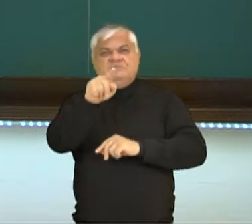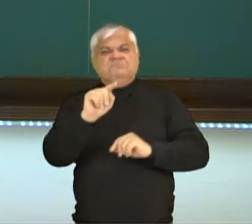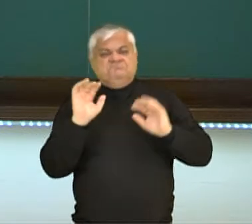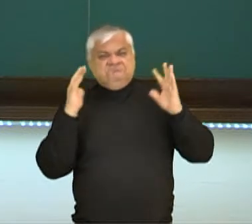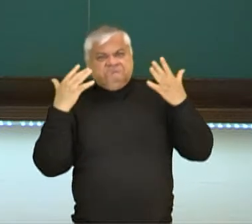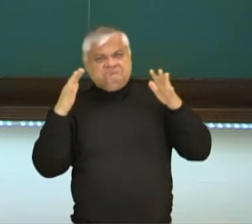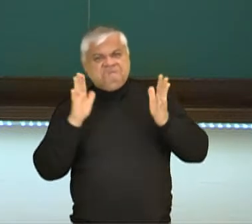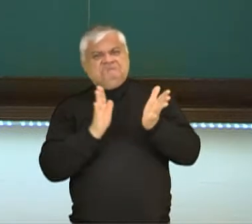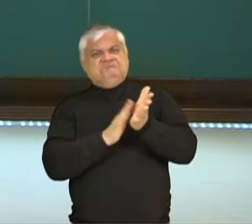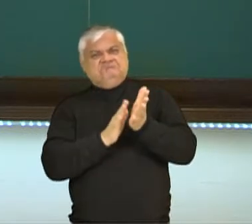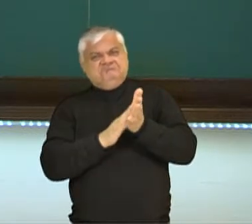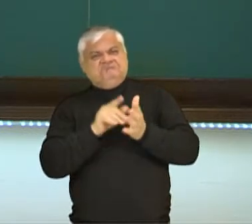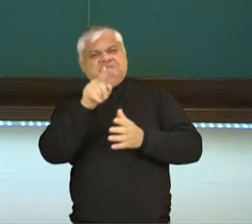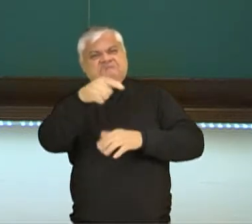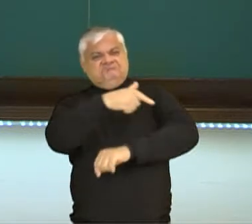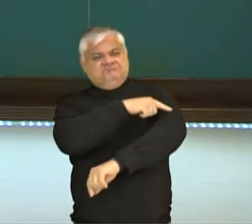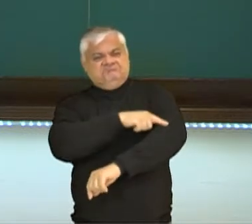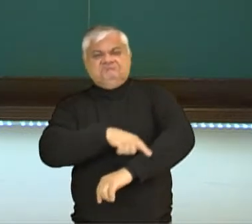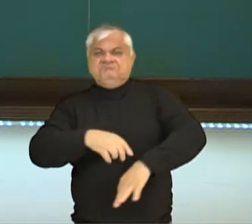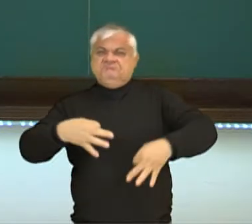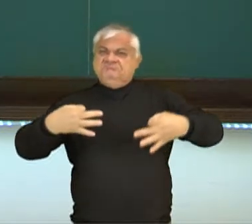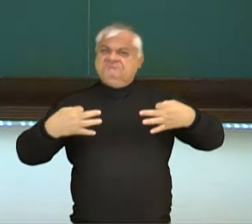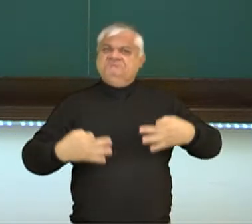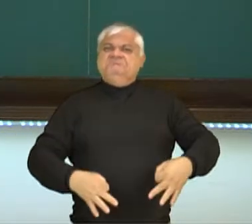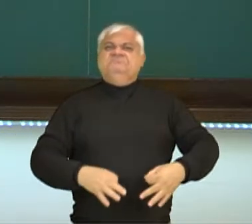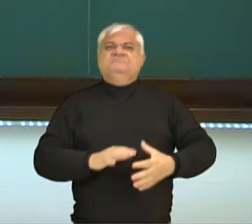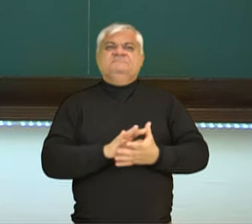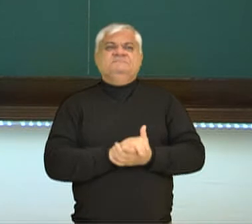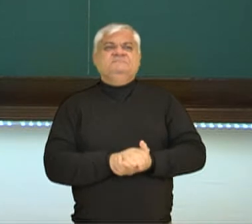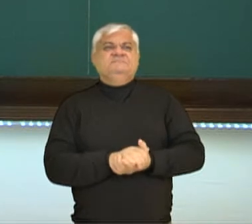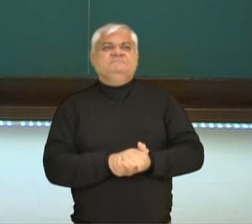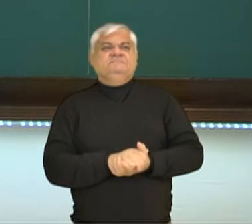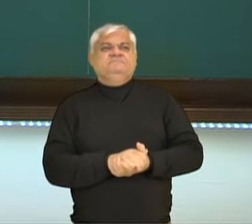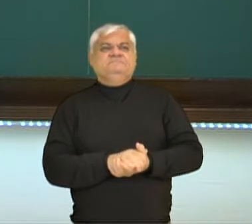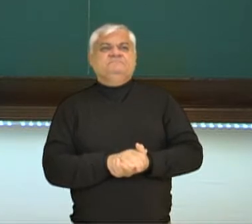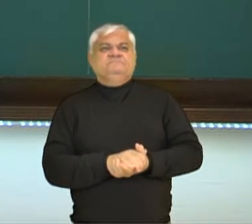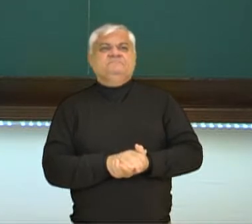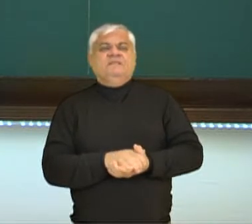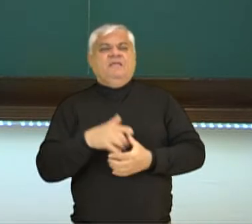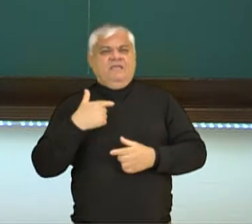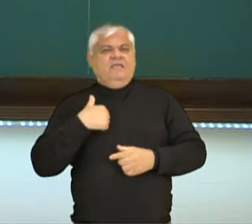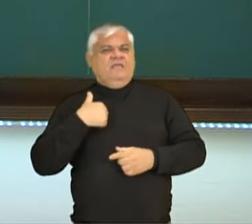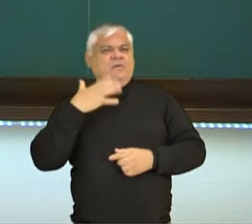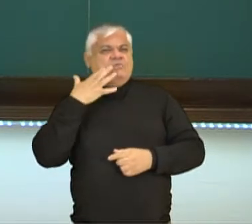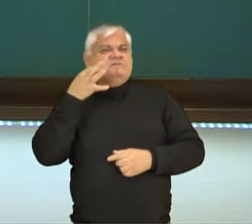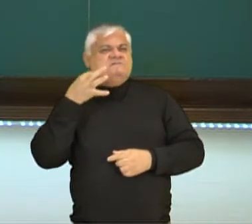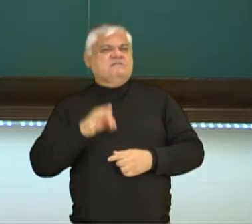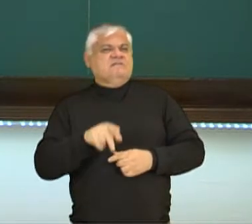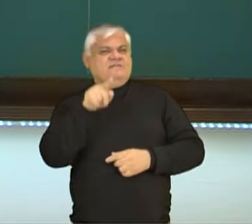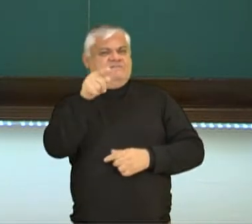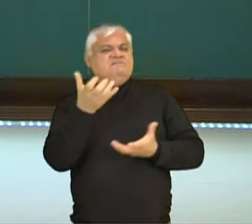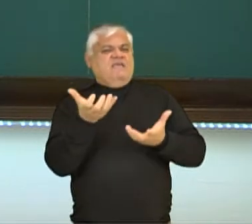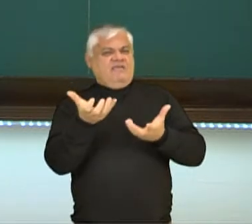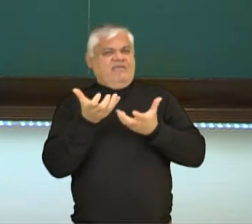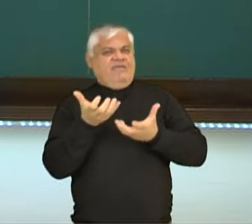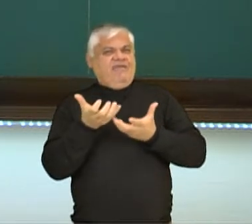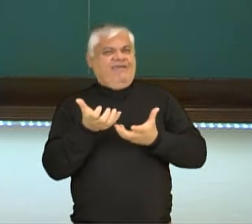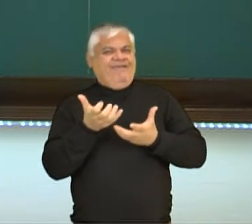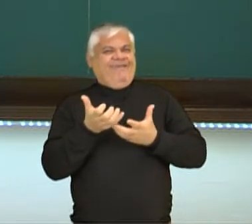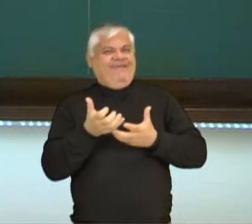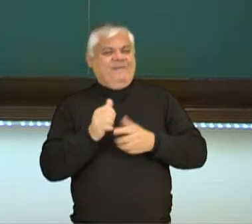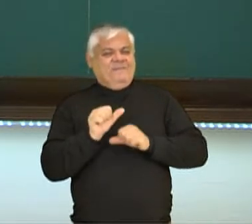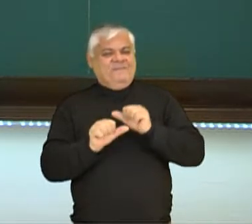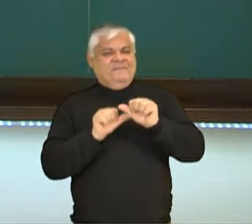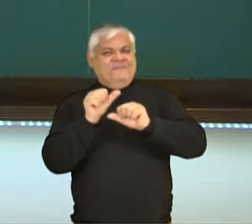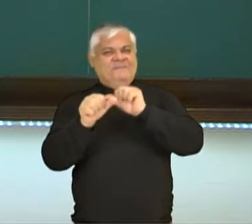elogiado por ter um comportamento social adequado, né? E eu tenho certeza que você busca excelência em seus